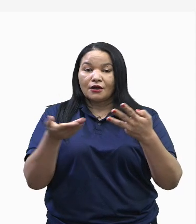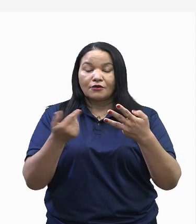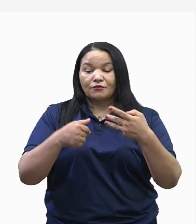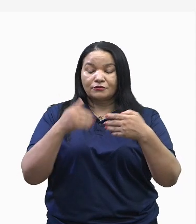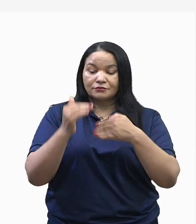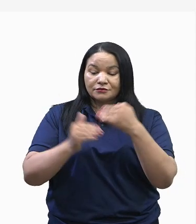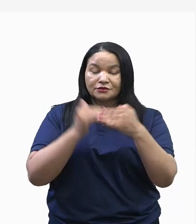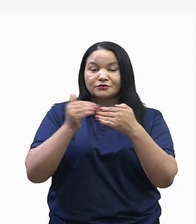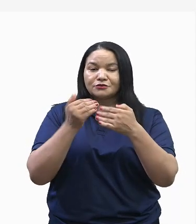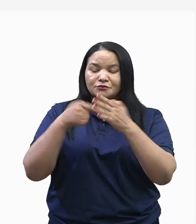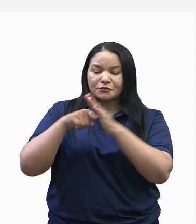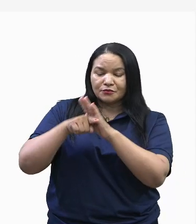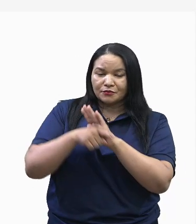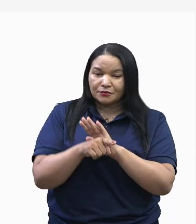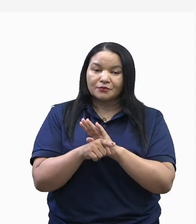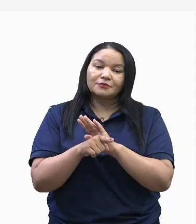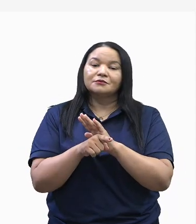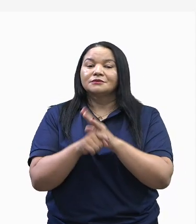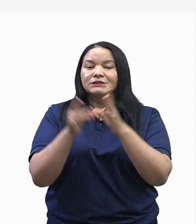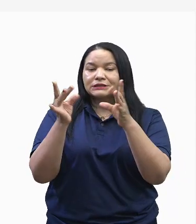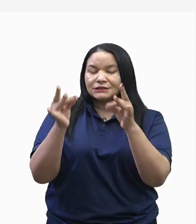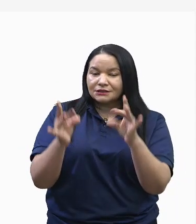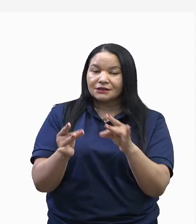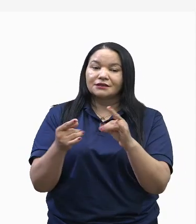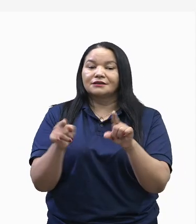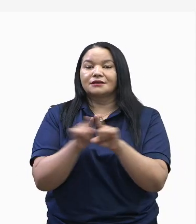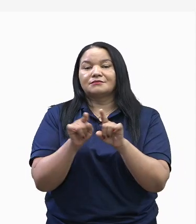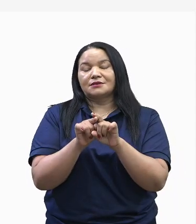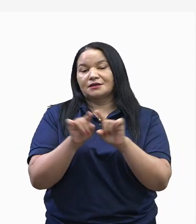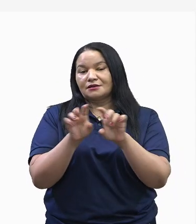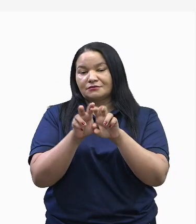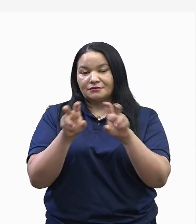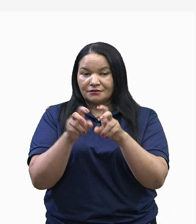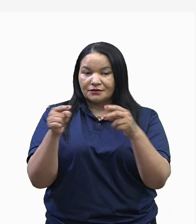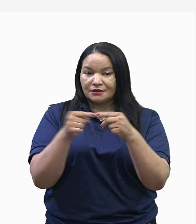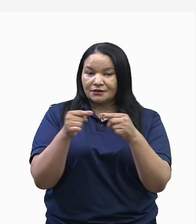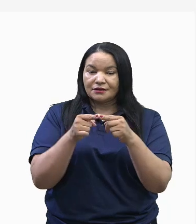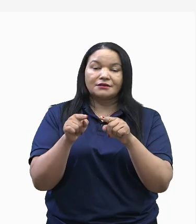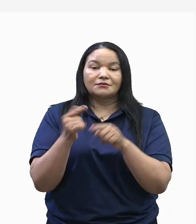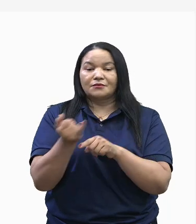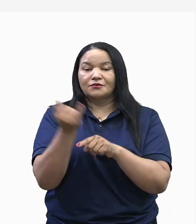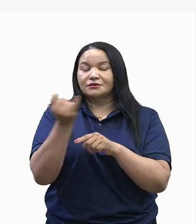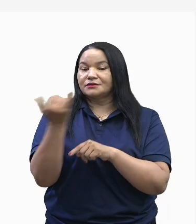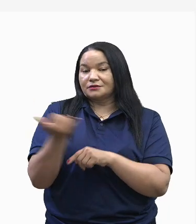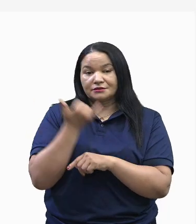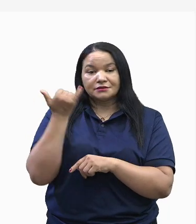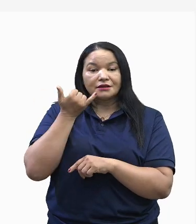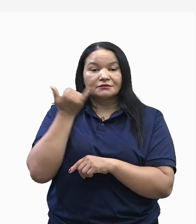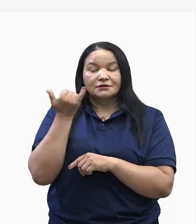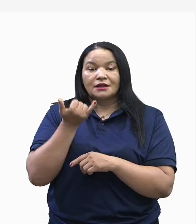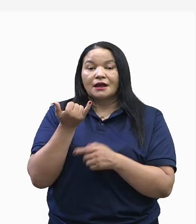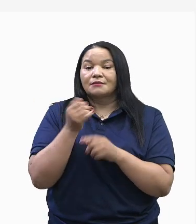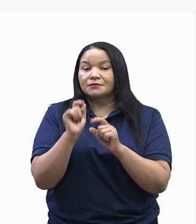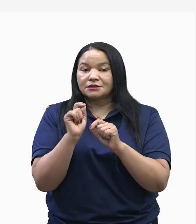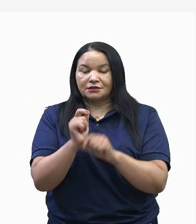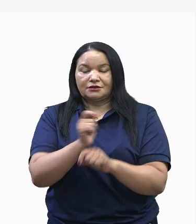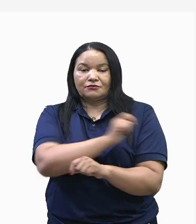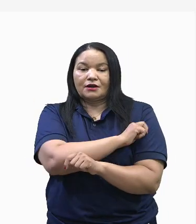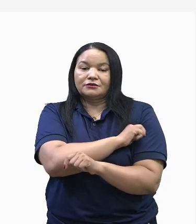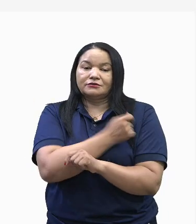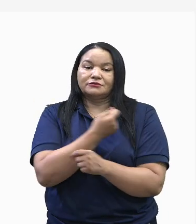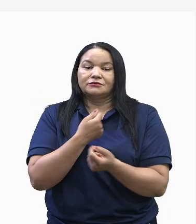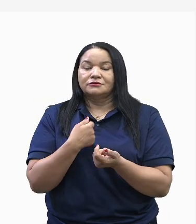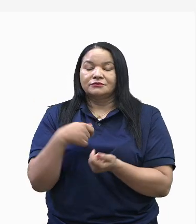desenvolvemos, né, e aprofundamos sobre a temática da importância do celular para os alunos da EJA.